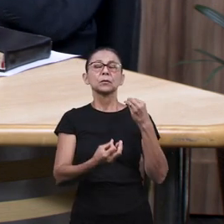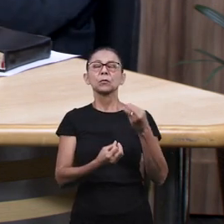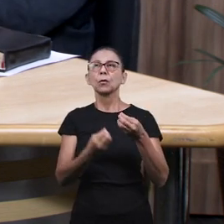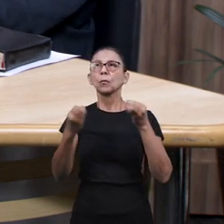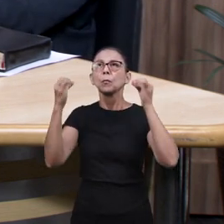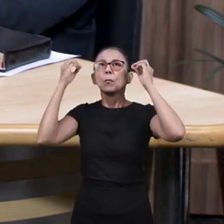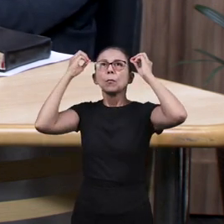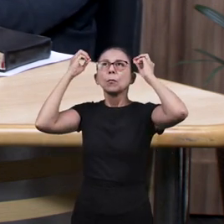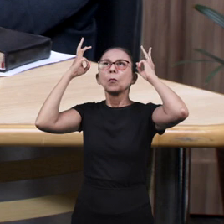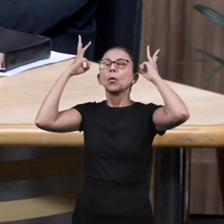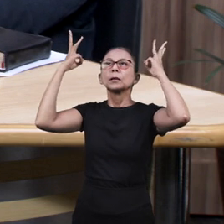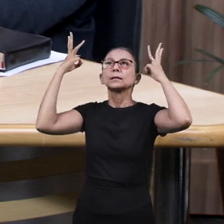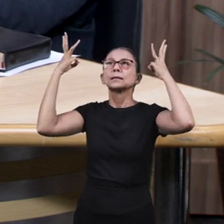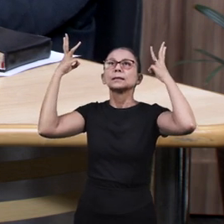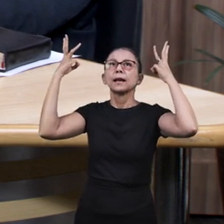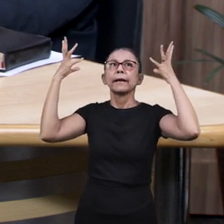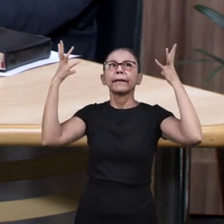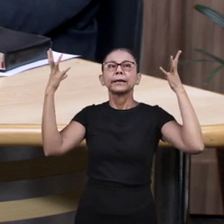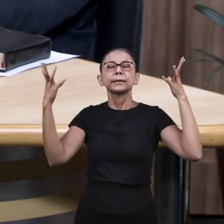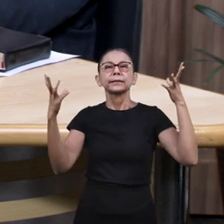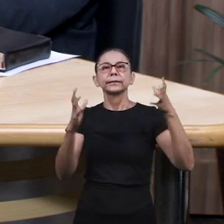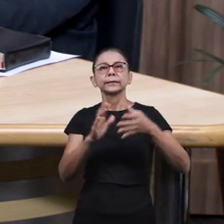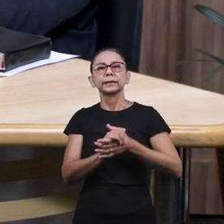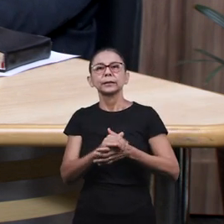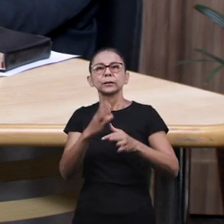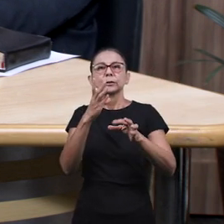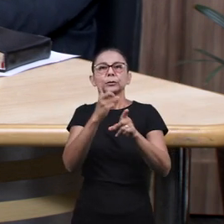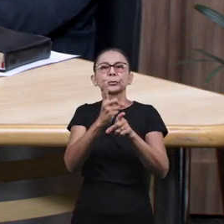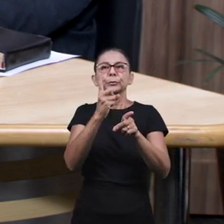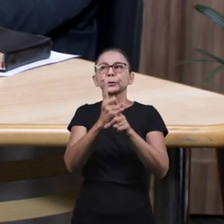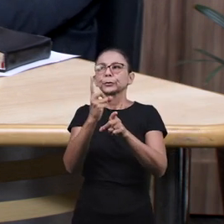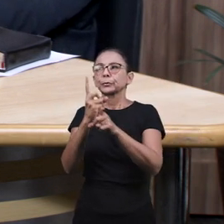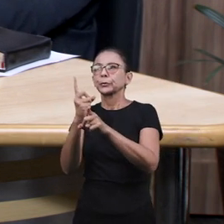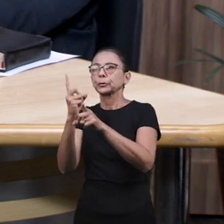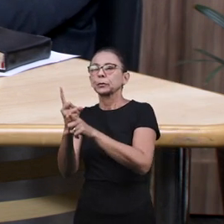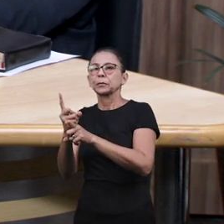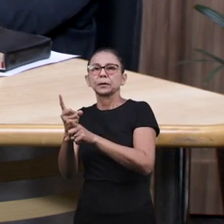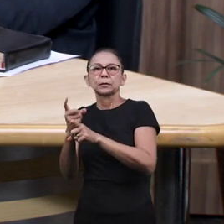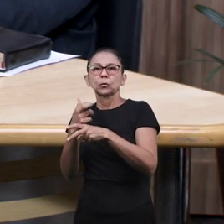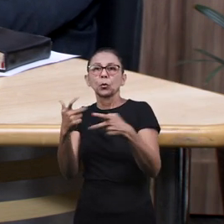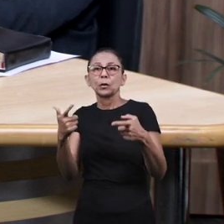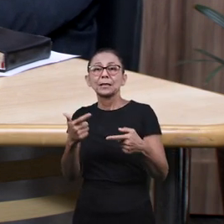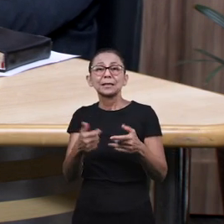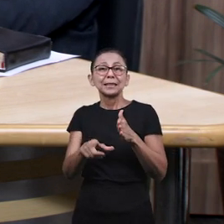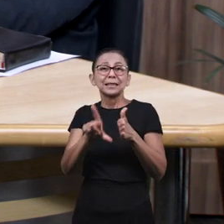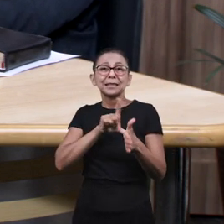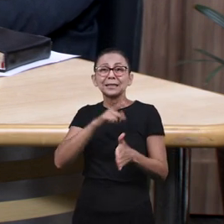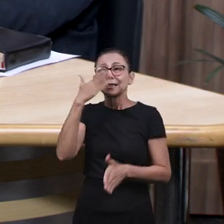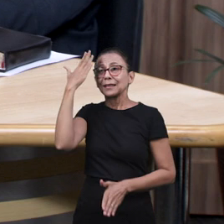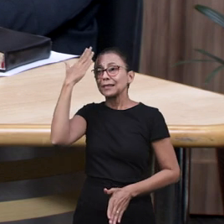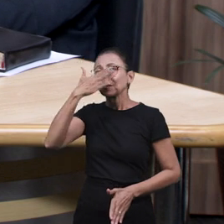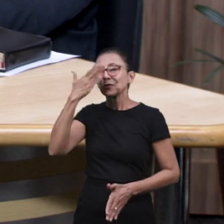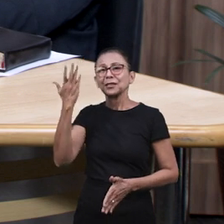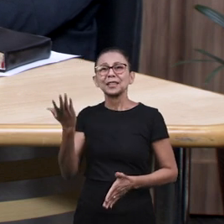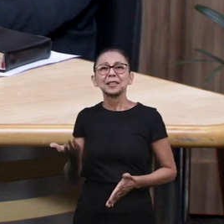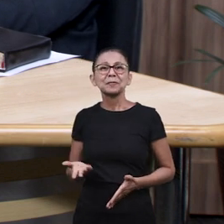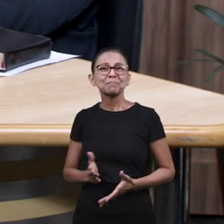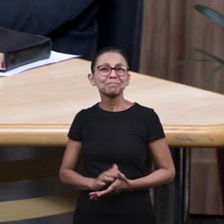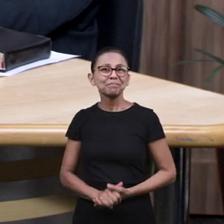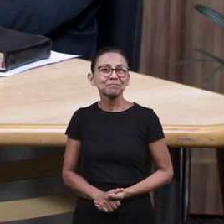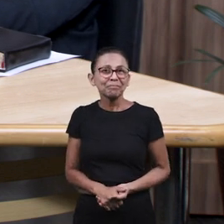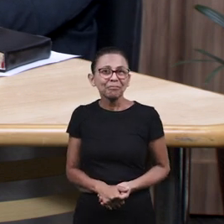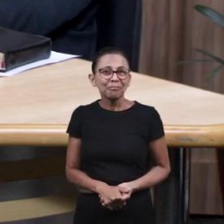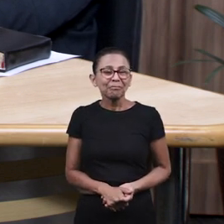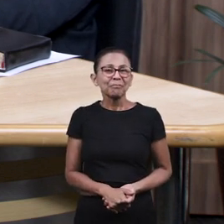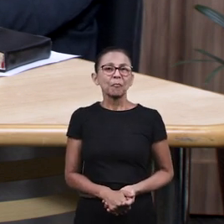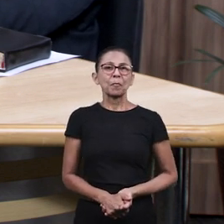tudo, ou que foi uma transmissão oral. Não, aquilo é revelação. O Espírito Santo revelou a Moisés o